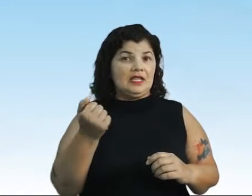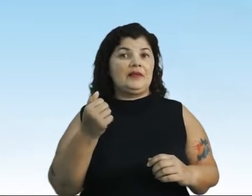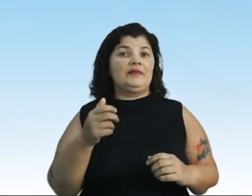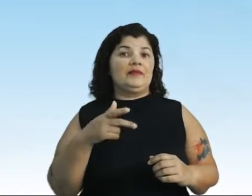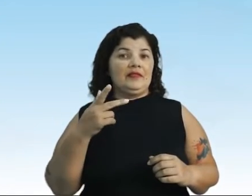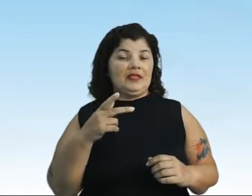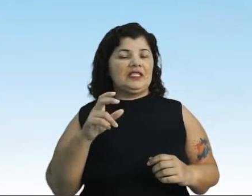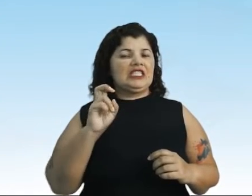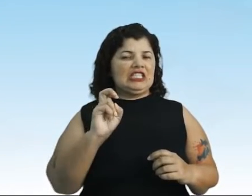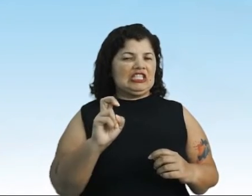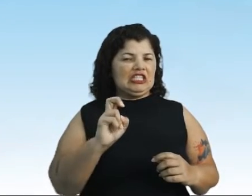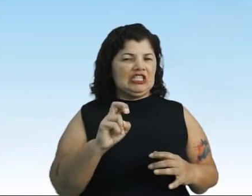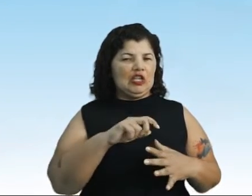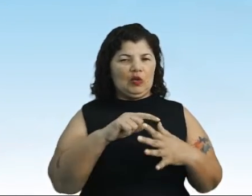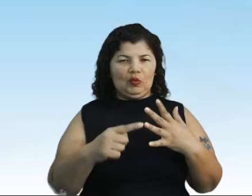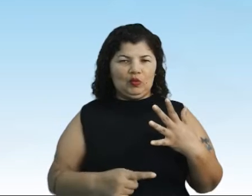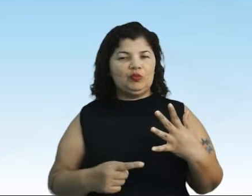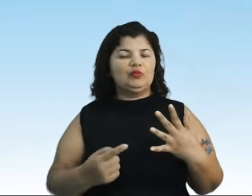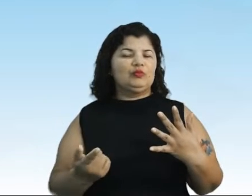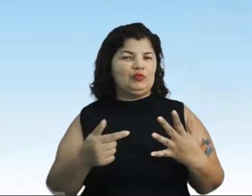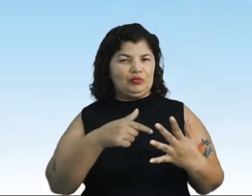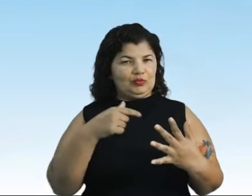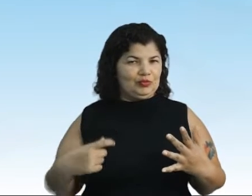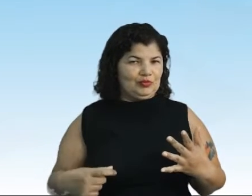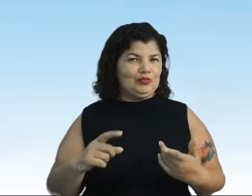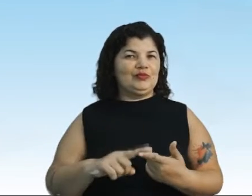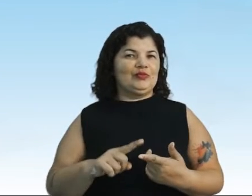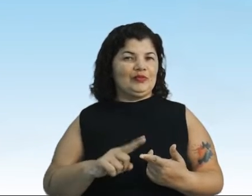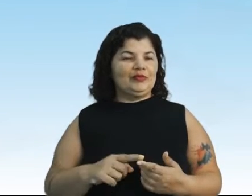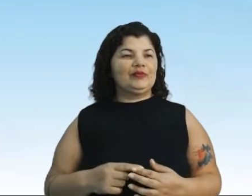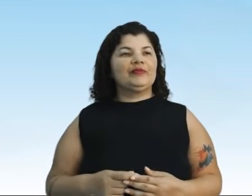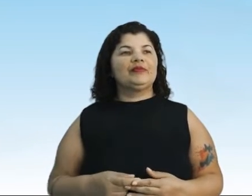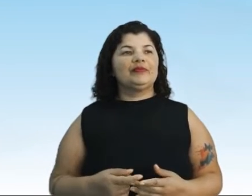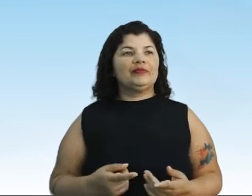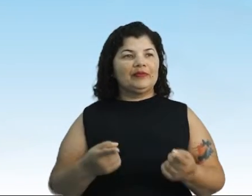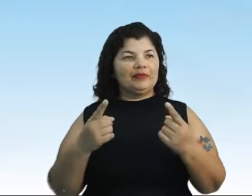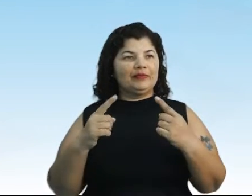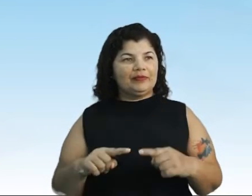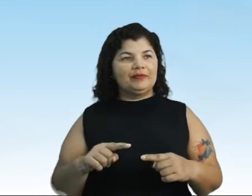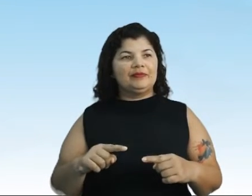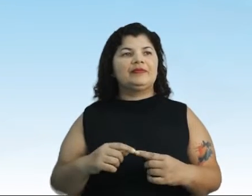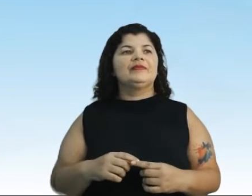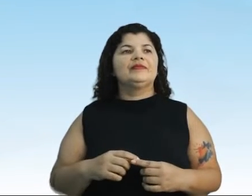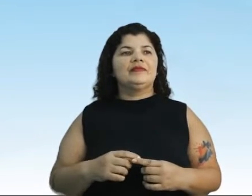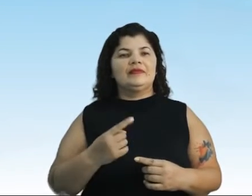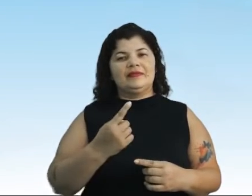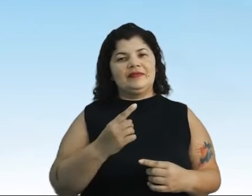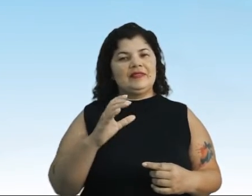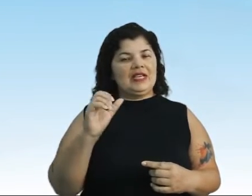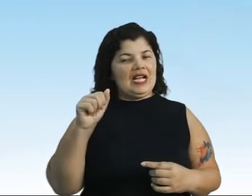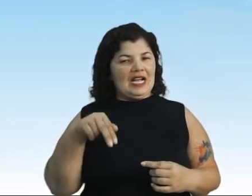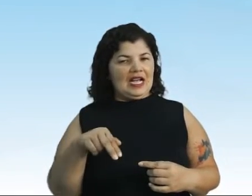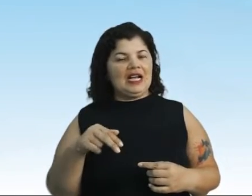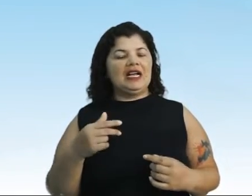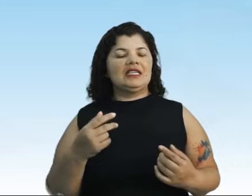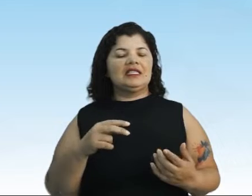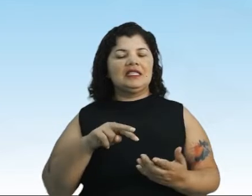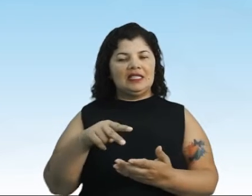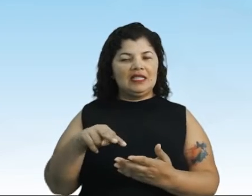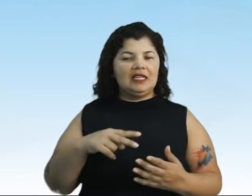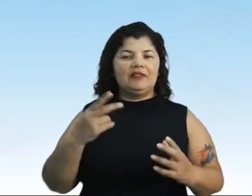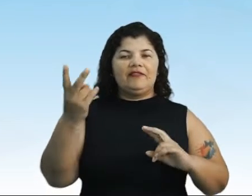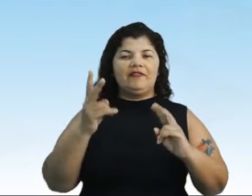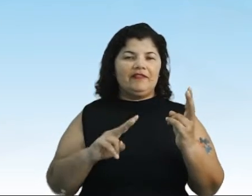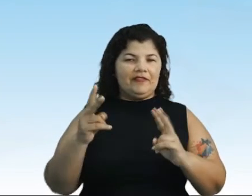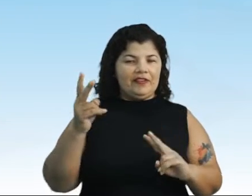5 idiomas, incluindo chinês. O próximo diz, I can dance frevo. Eu posso dançar